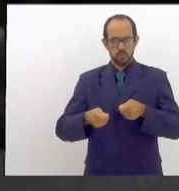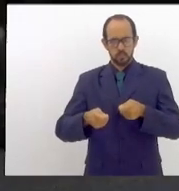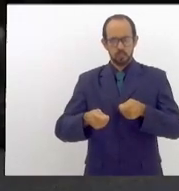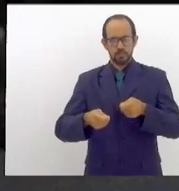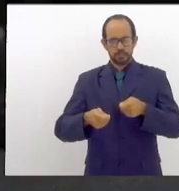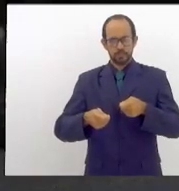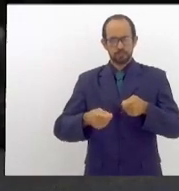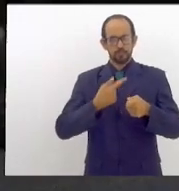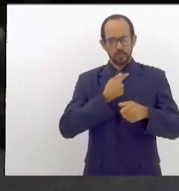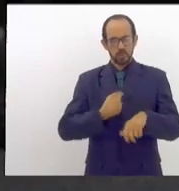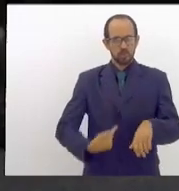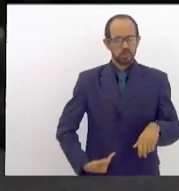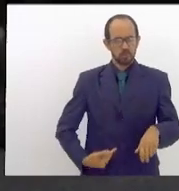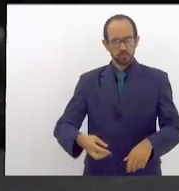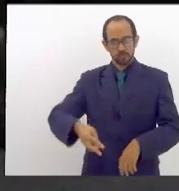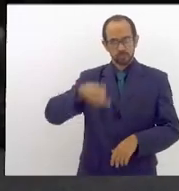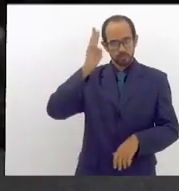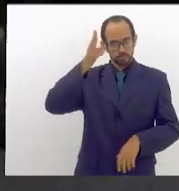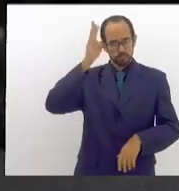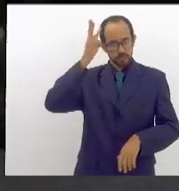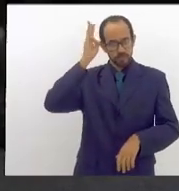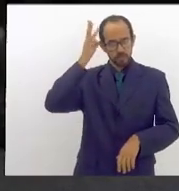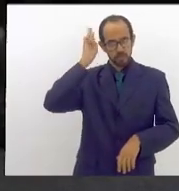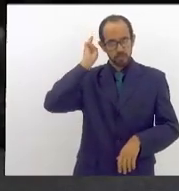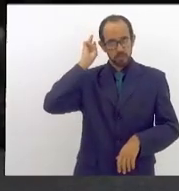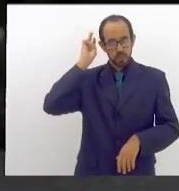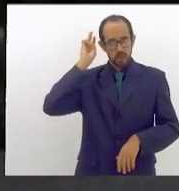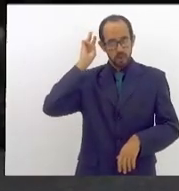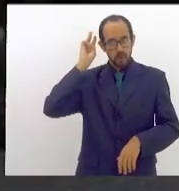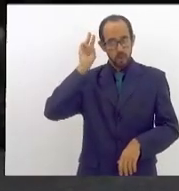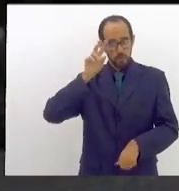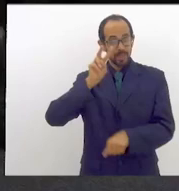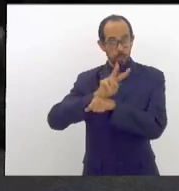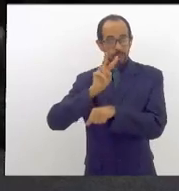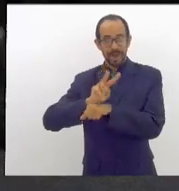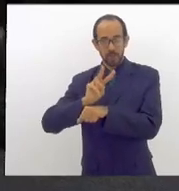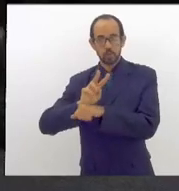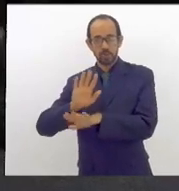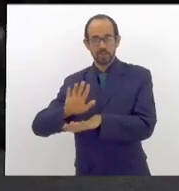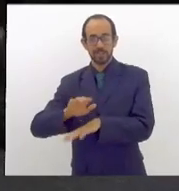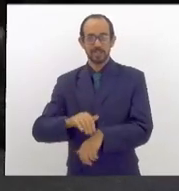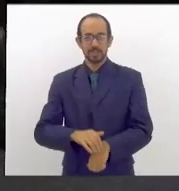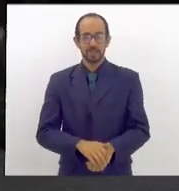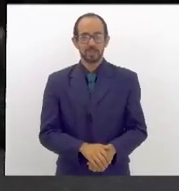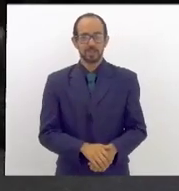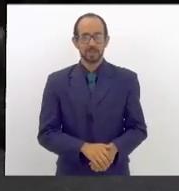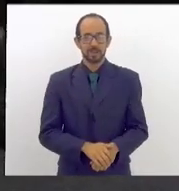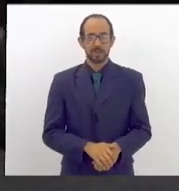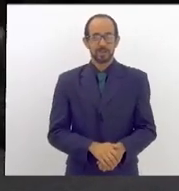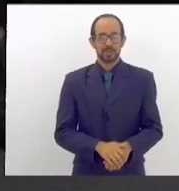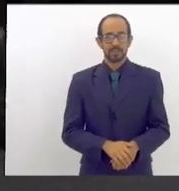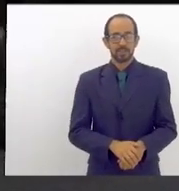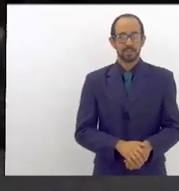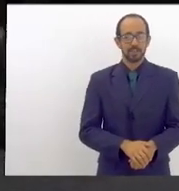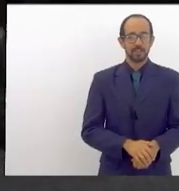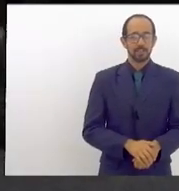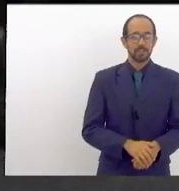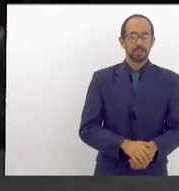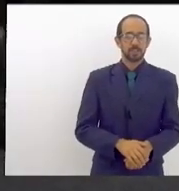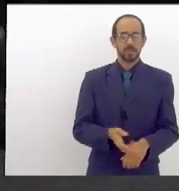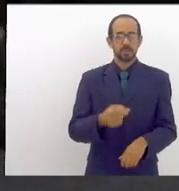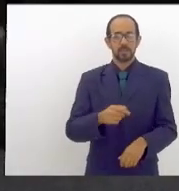pelo então Governador Wilson witzel o breve quando tratou de uma compensação